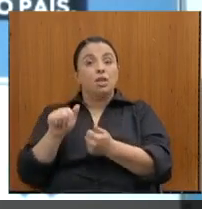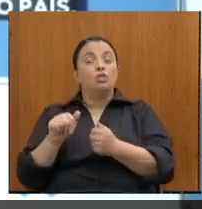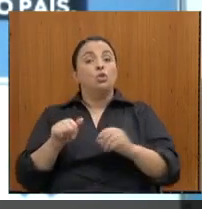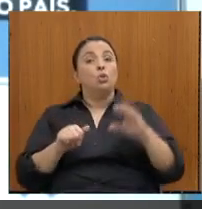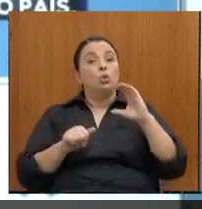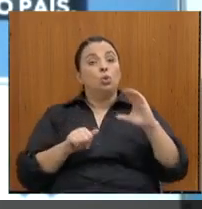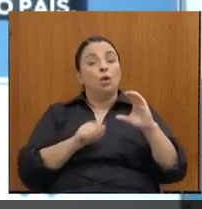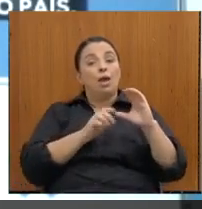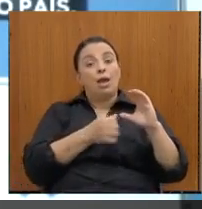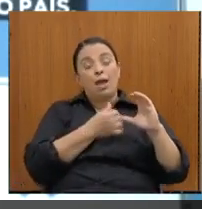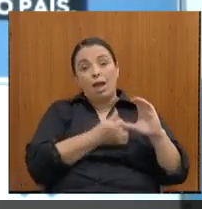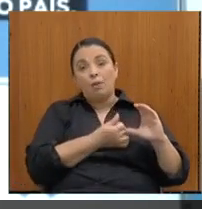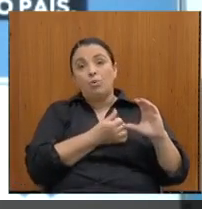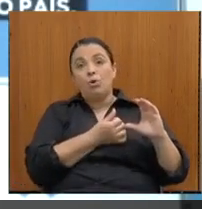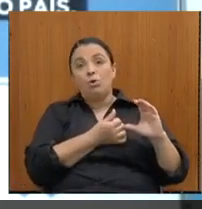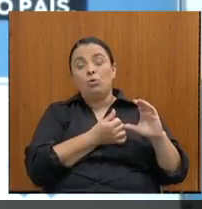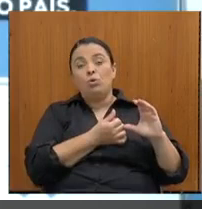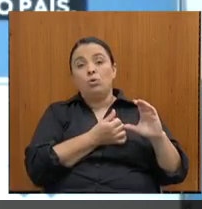energética